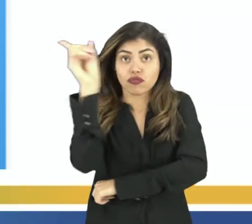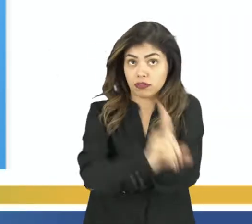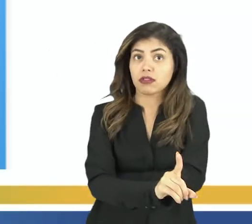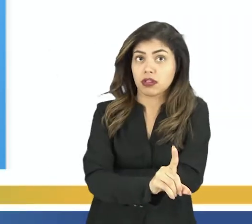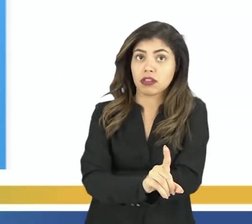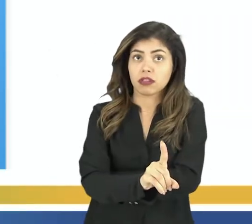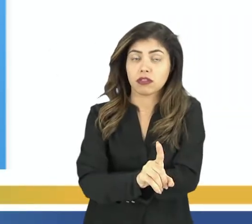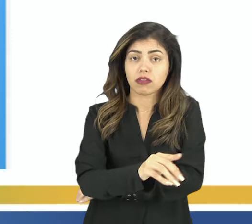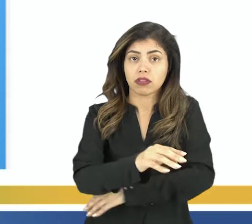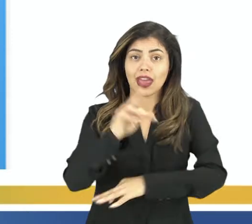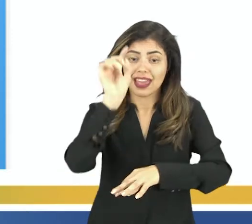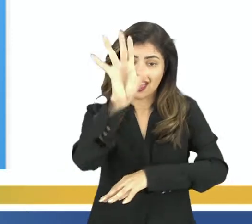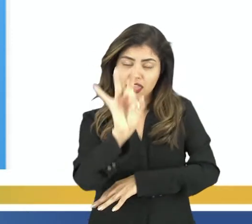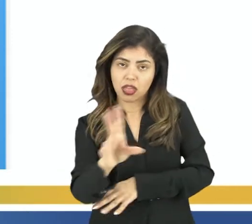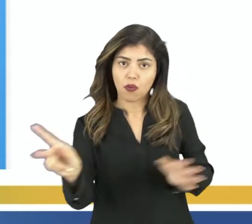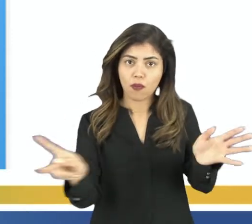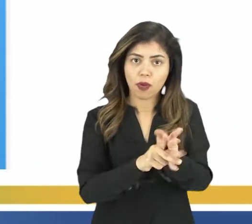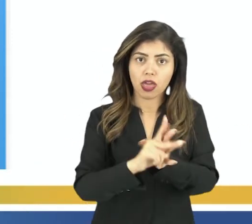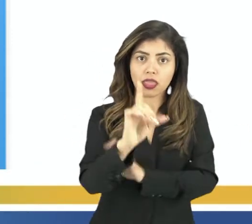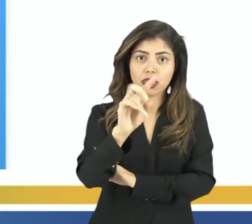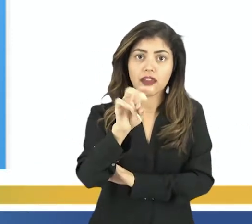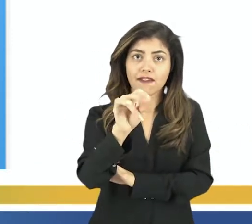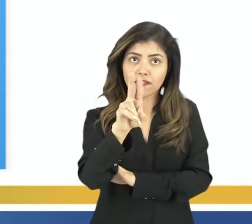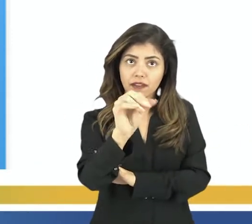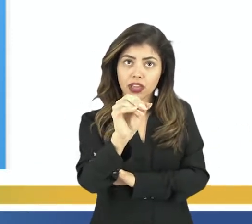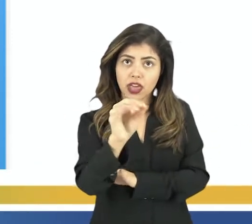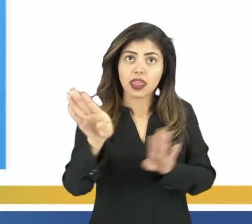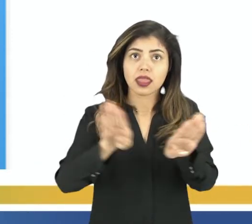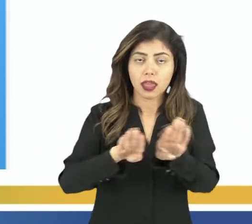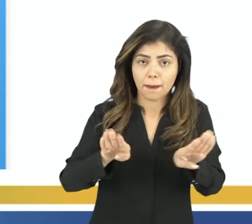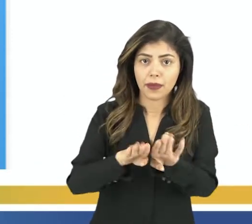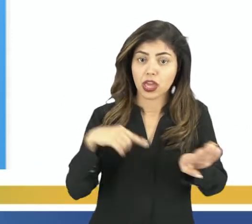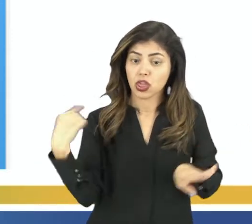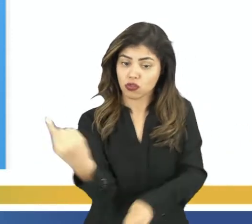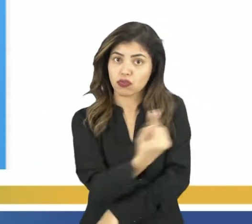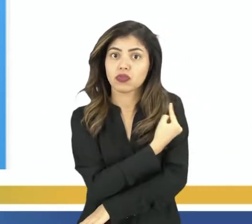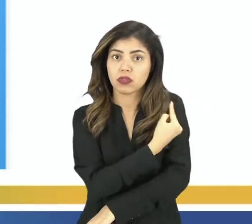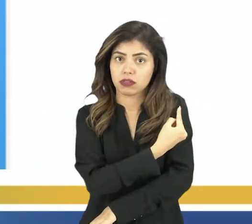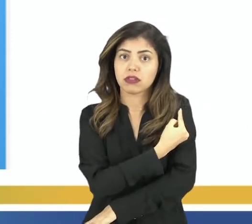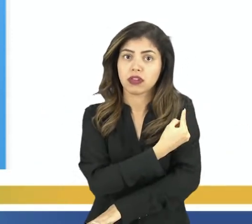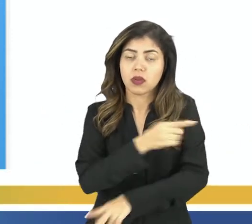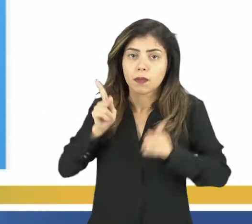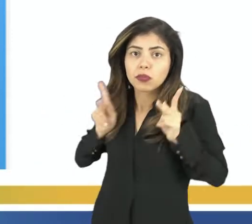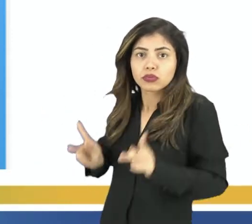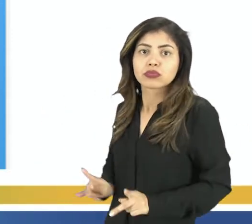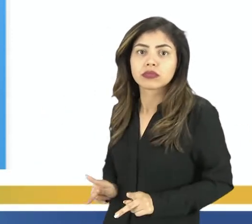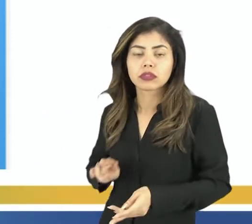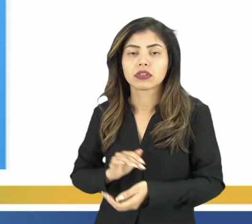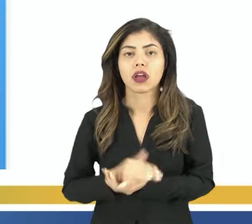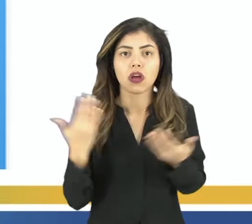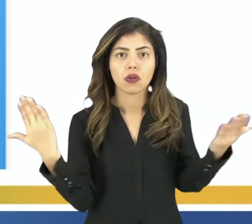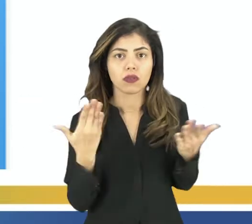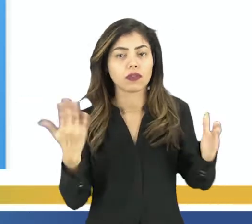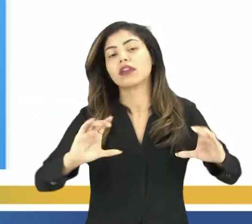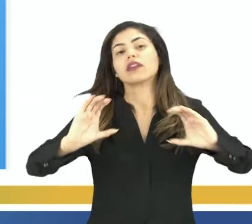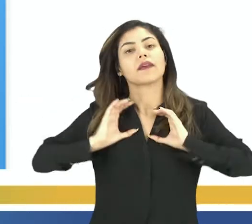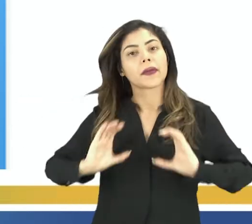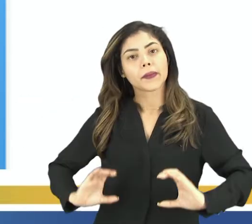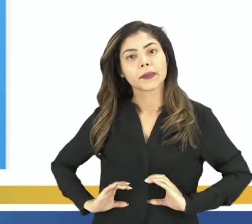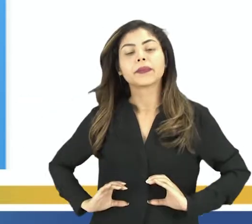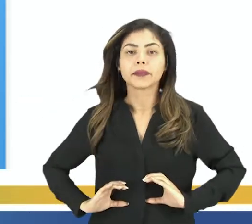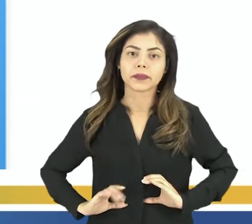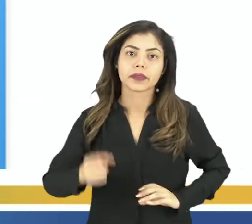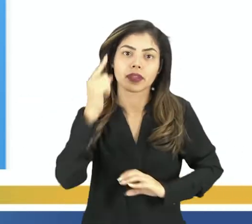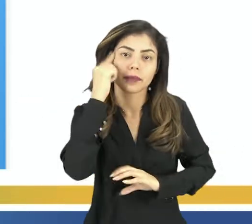direitos e deveres também depende das nossas atitudes. Então, a cidadania, muitas vezes,